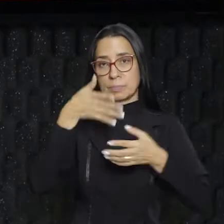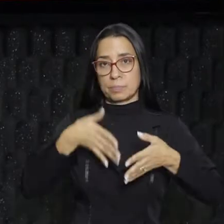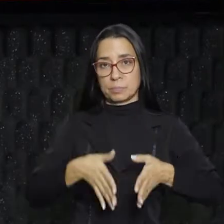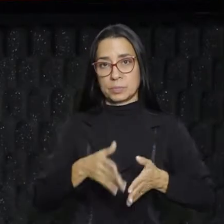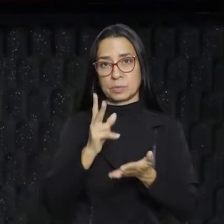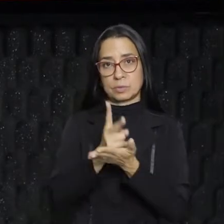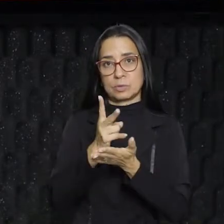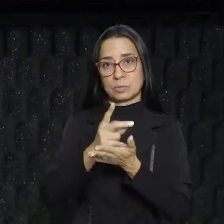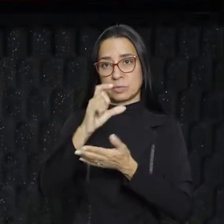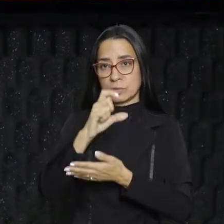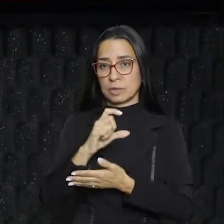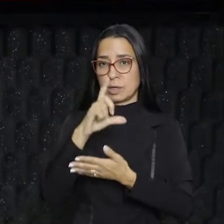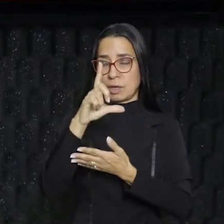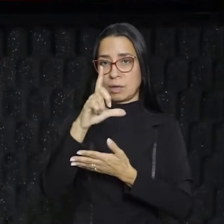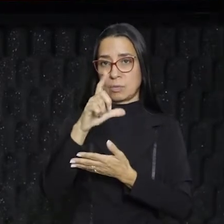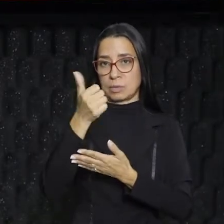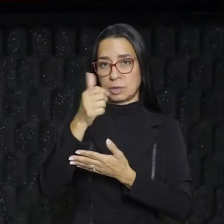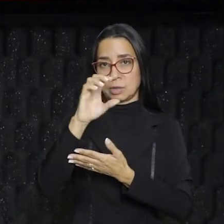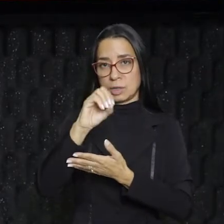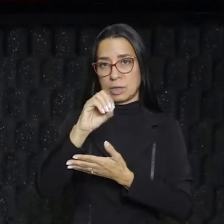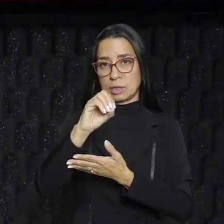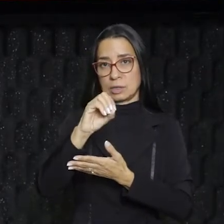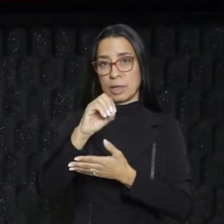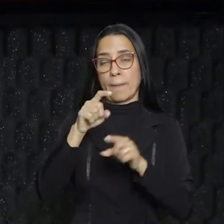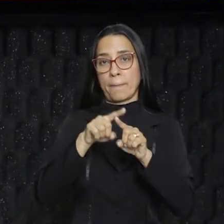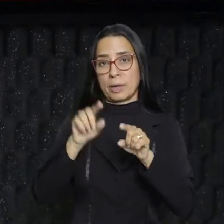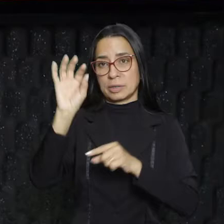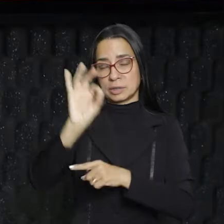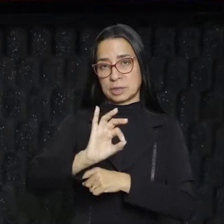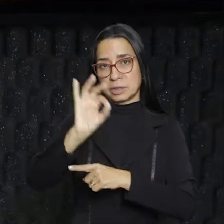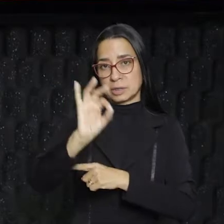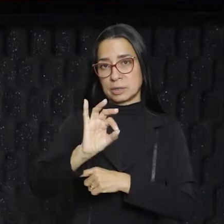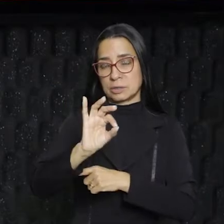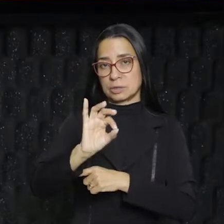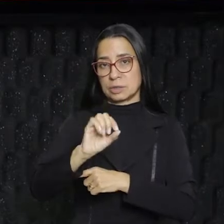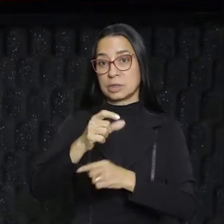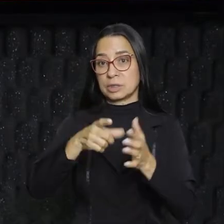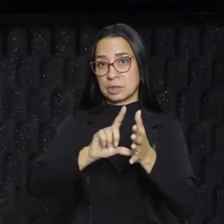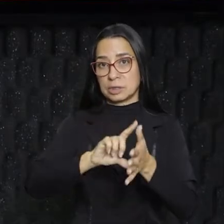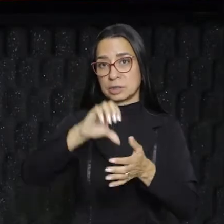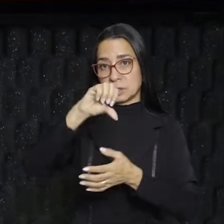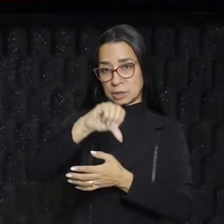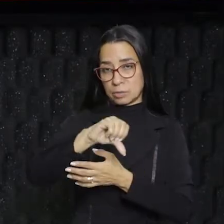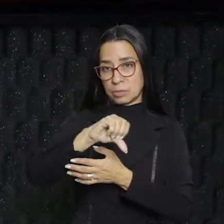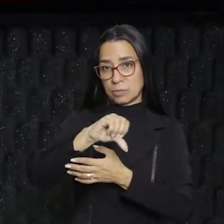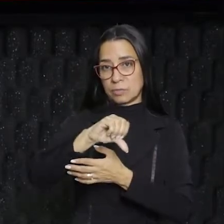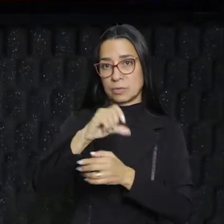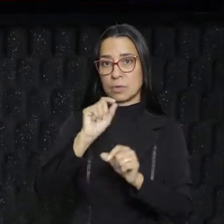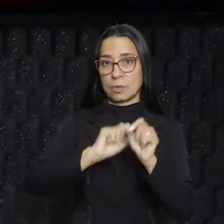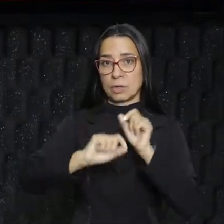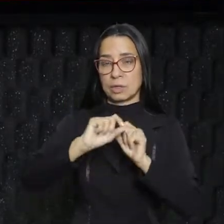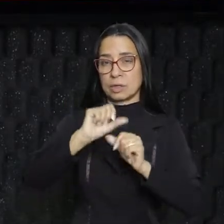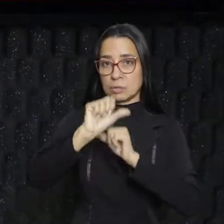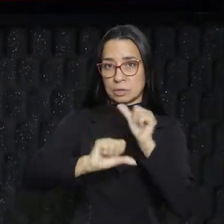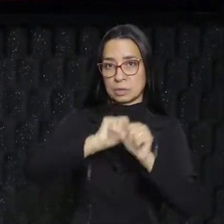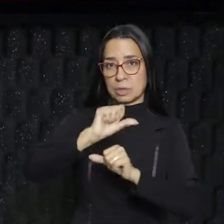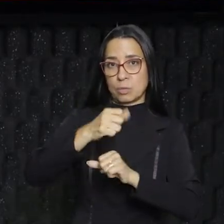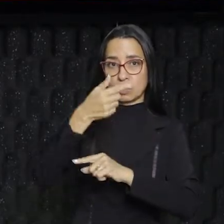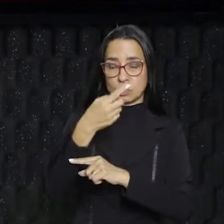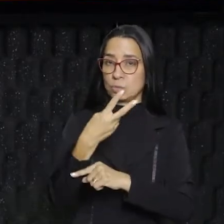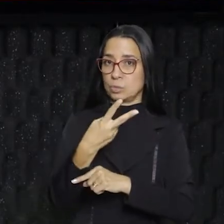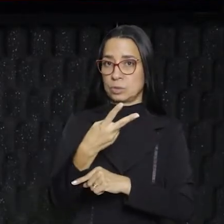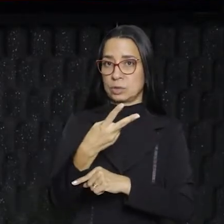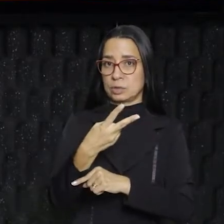a taxa de mortalidade, que era 9, cai, por exemplo, para 2. Ou seja, antes que sobrava 1, agora sobram 8. O